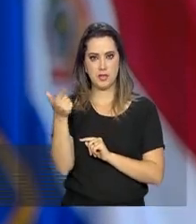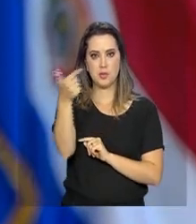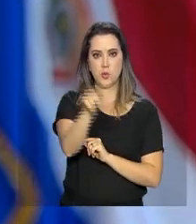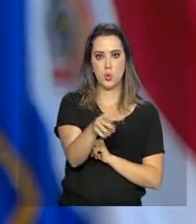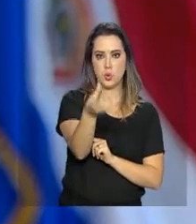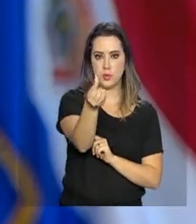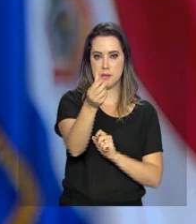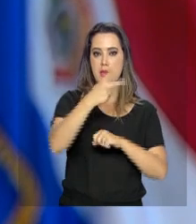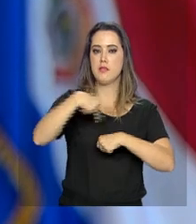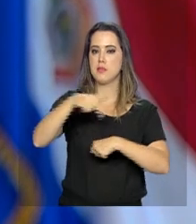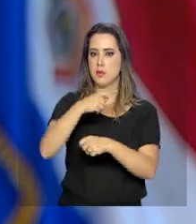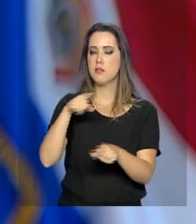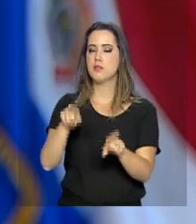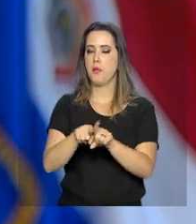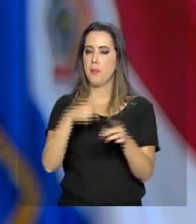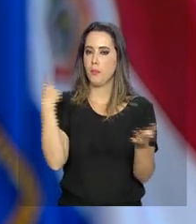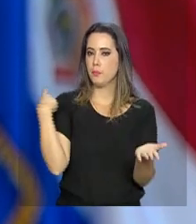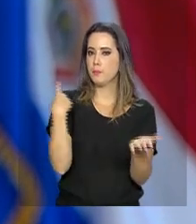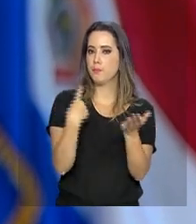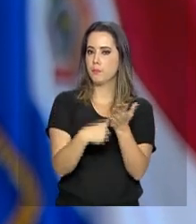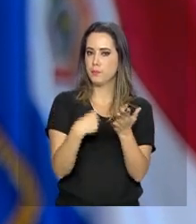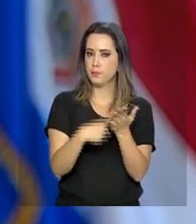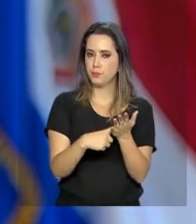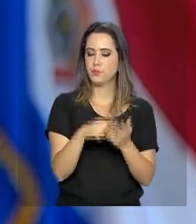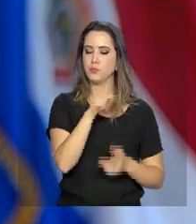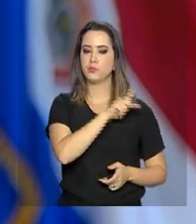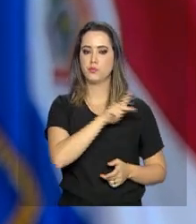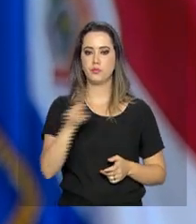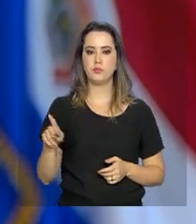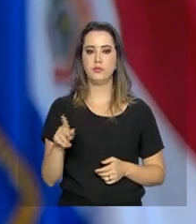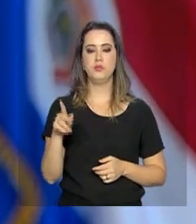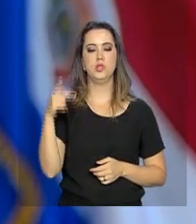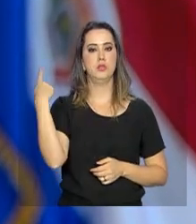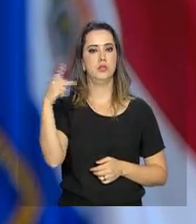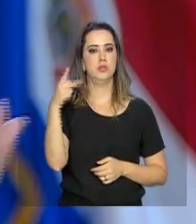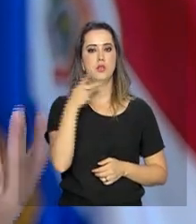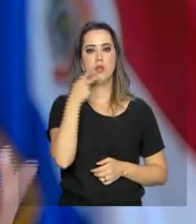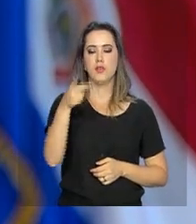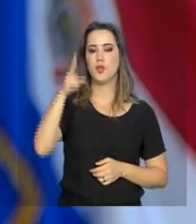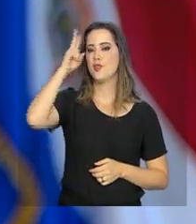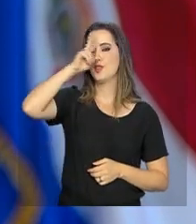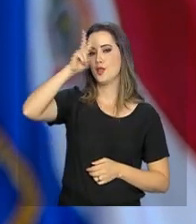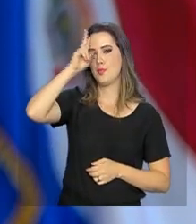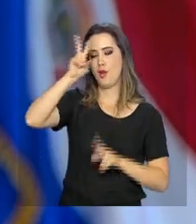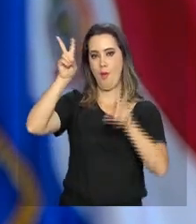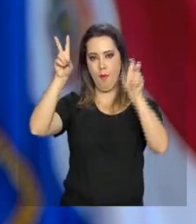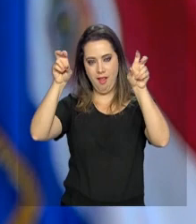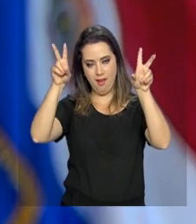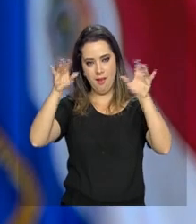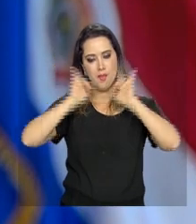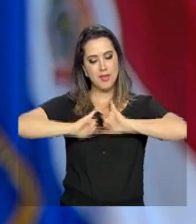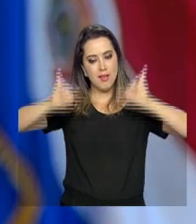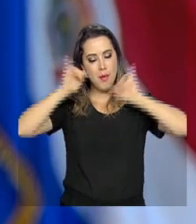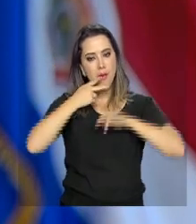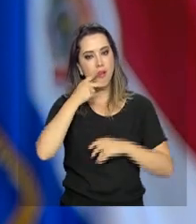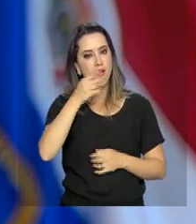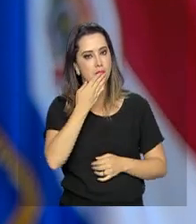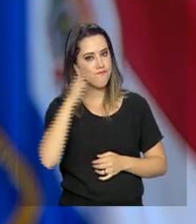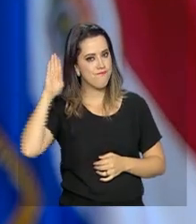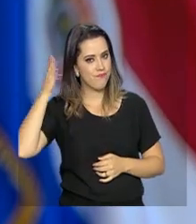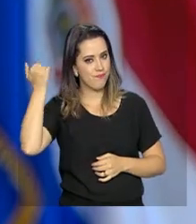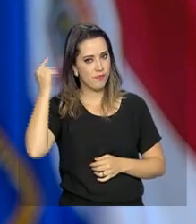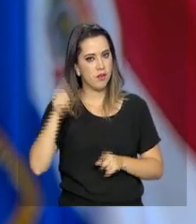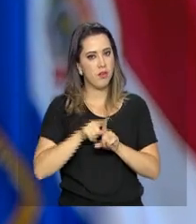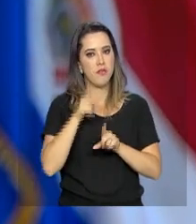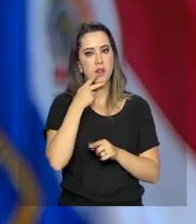presença na cerimônia de posse o presidente paraguaio benítez disse que vai relembrar o lema da campanha quando dizia que gostaria de